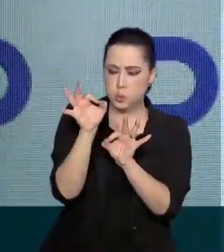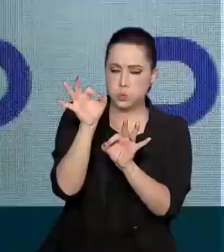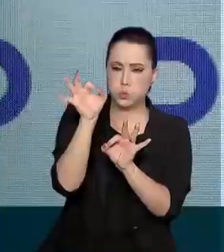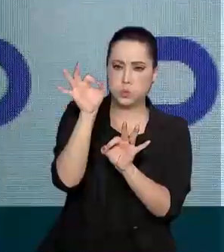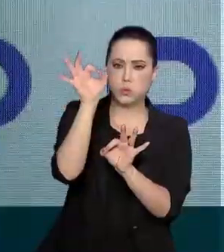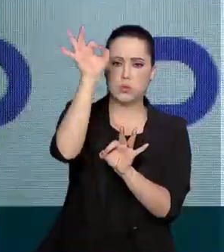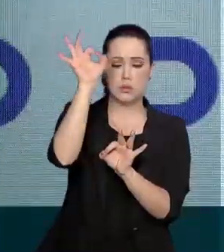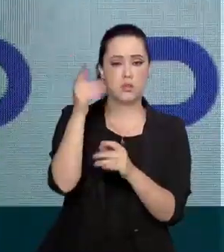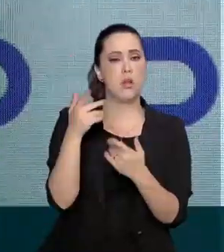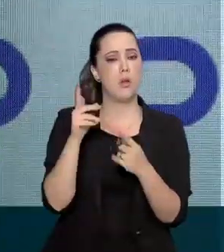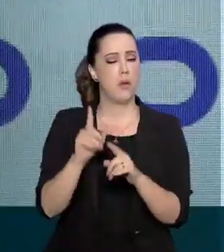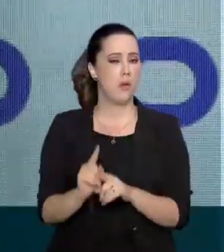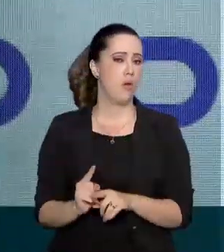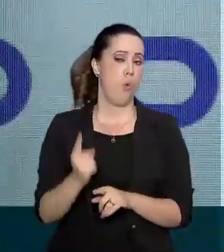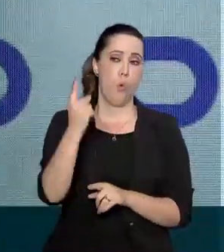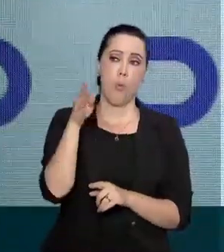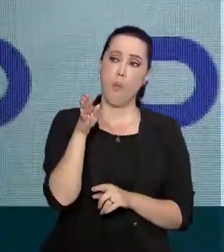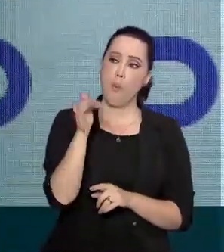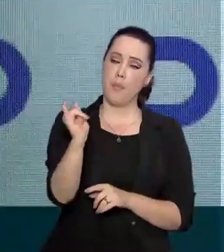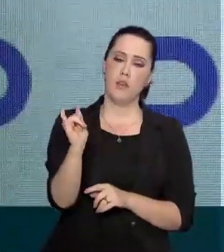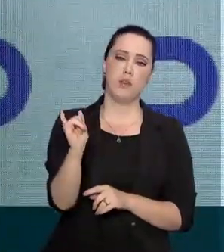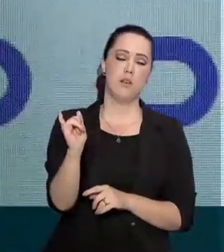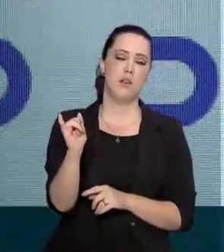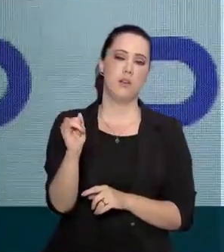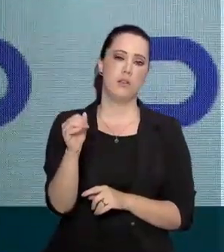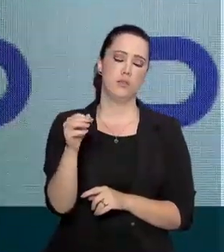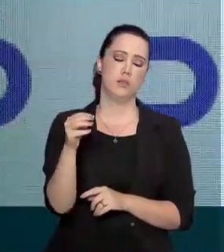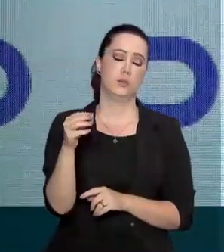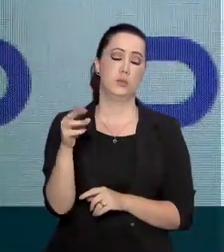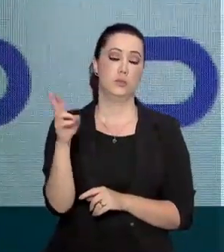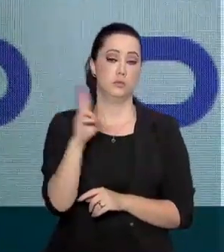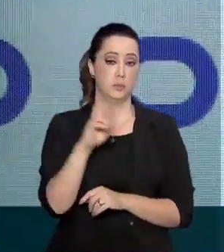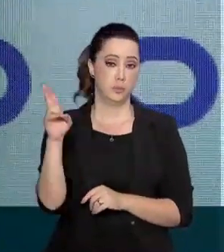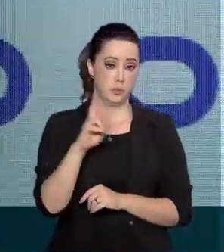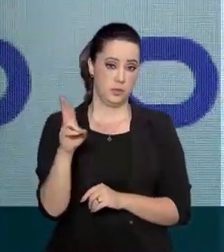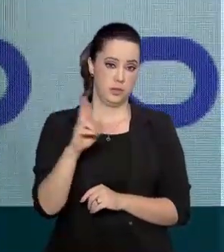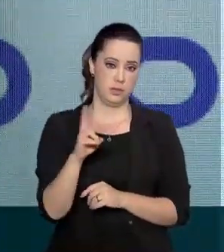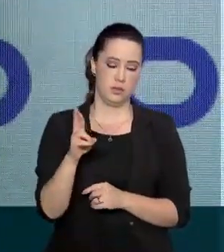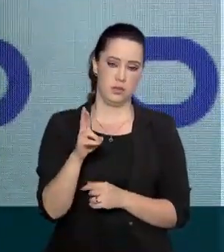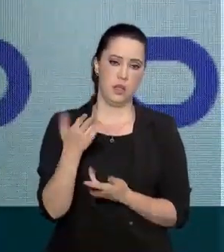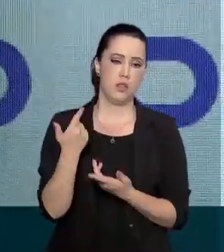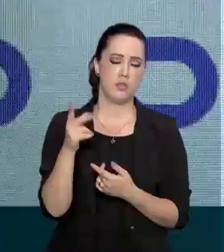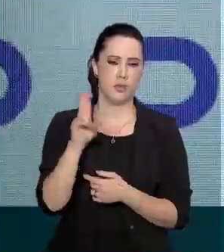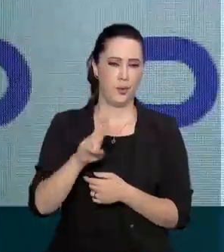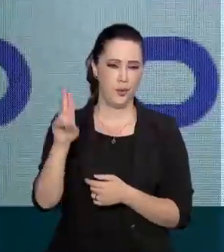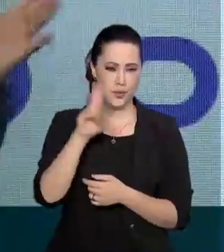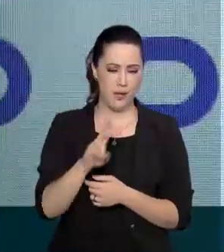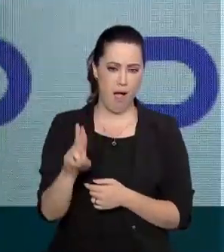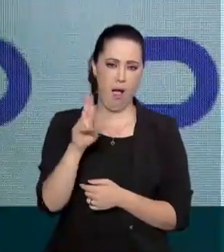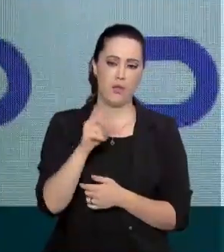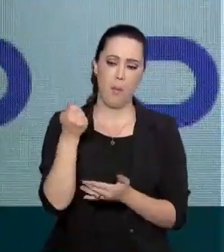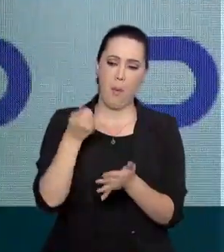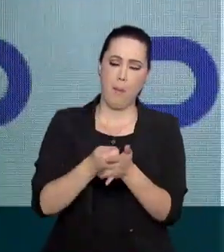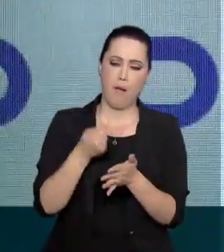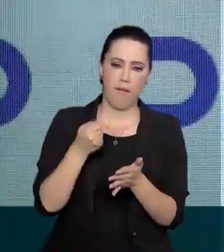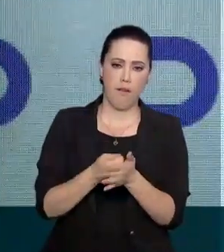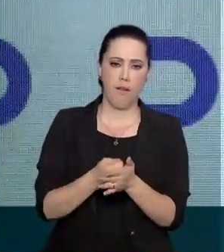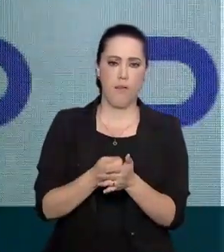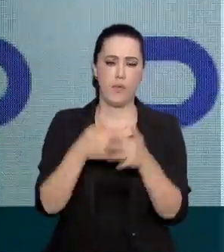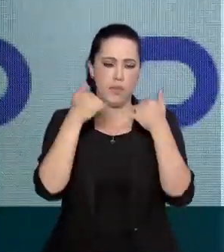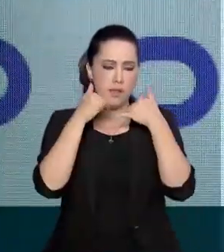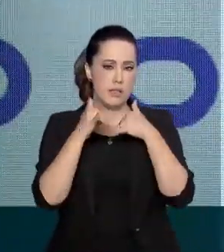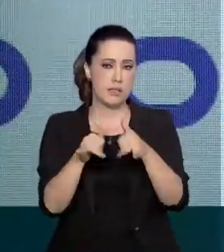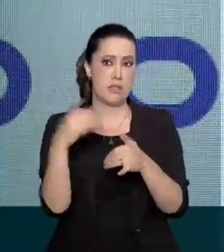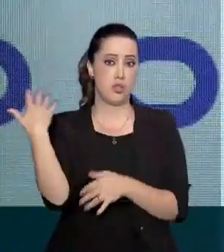esse ano, menos 1 bilhão e 300 milhões de reais, que é diluído na conta de todo mundo para pagar essa